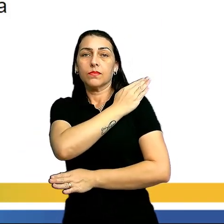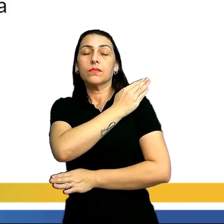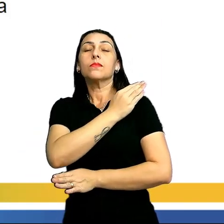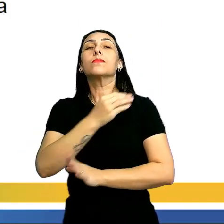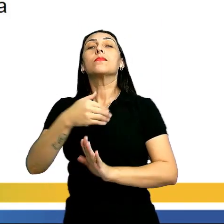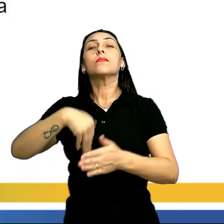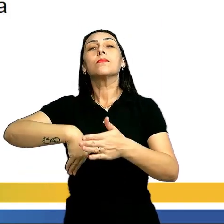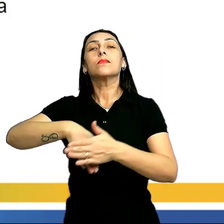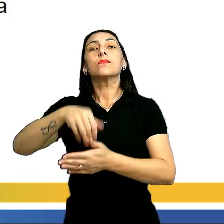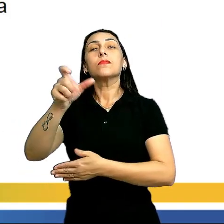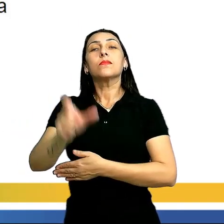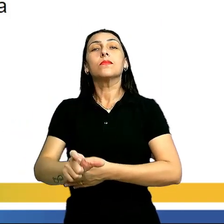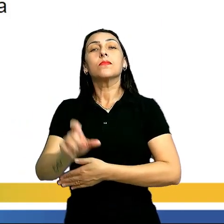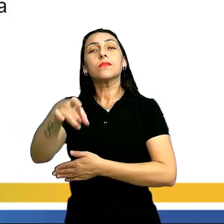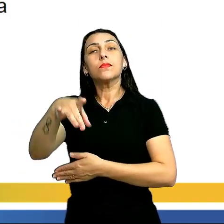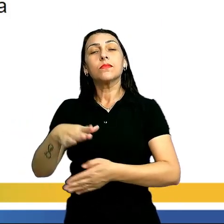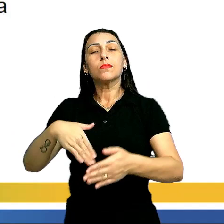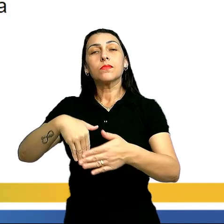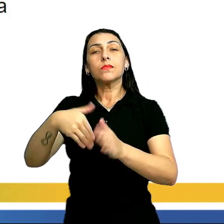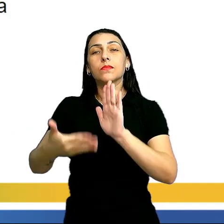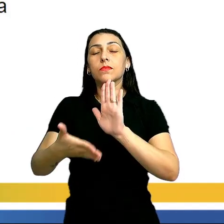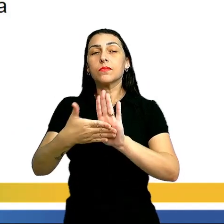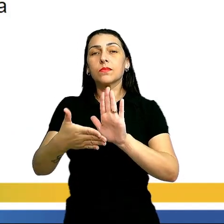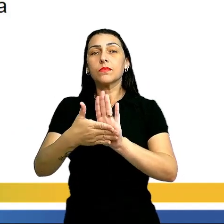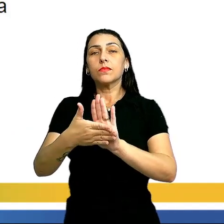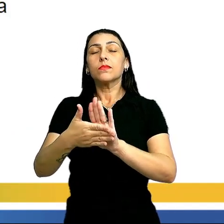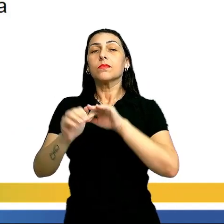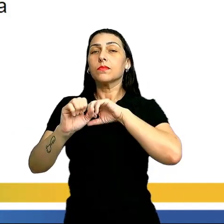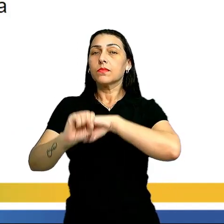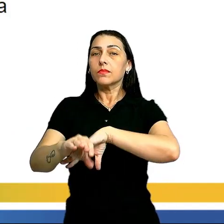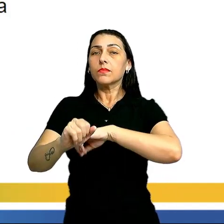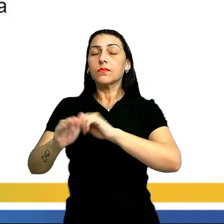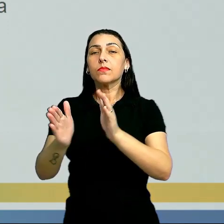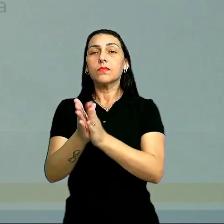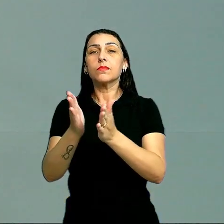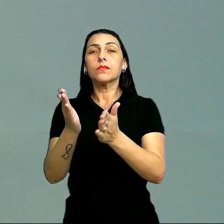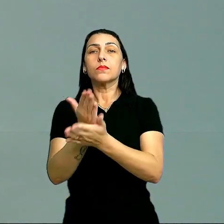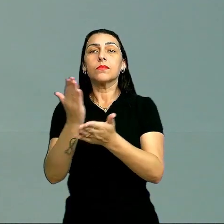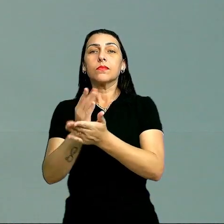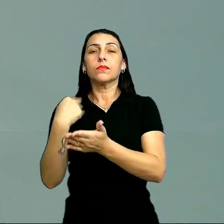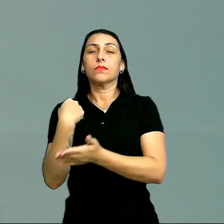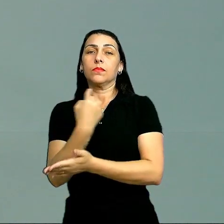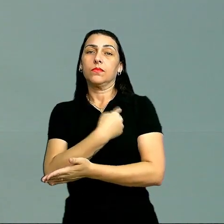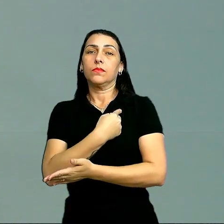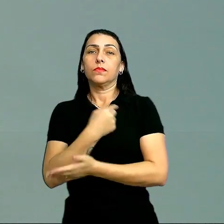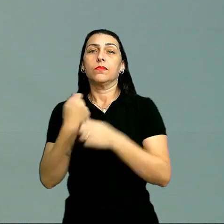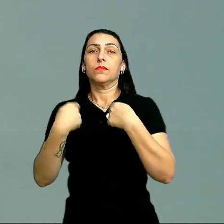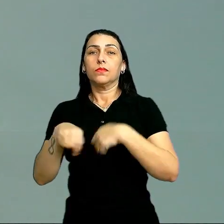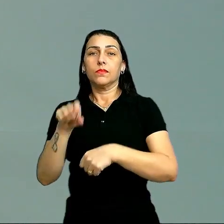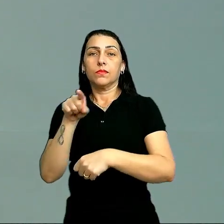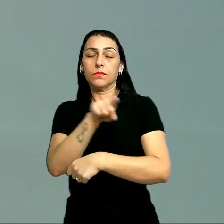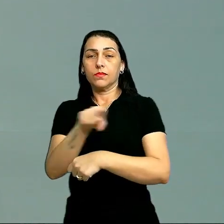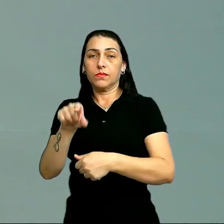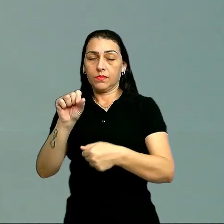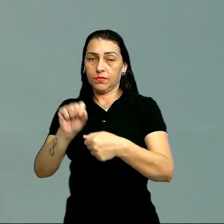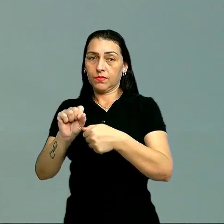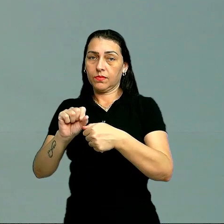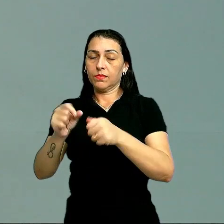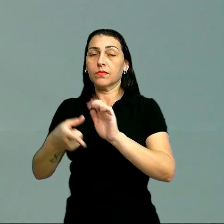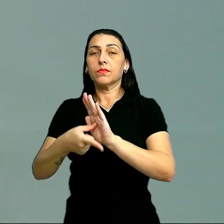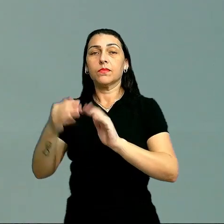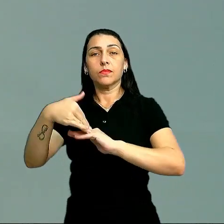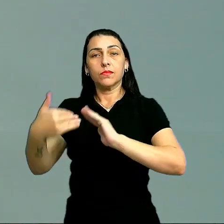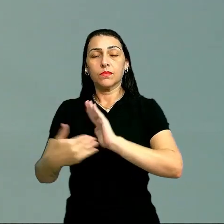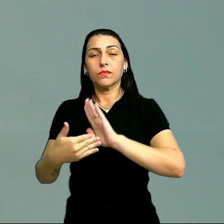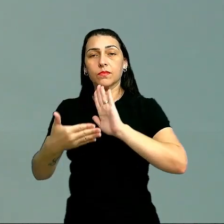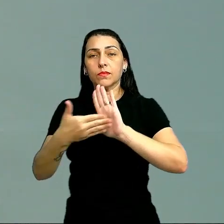Essa é uma das últimas propostas que nós trabalharemos no nosso livro. E aí, eu espero que vocês tenham feito todas as propostas